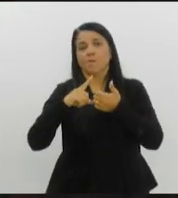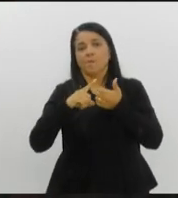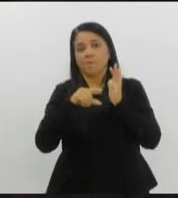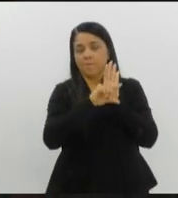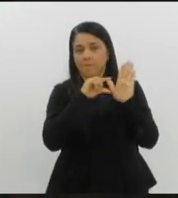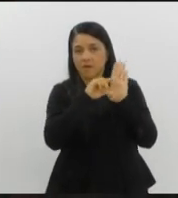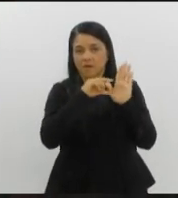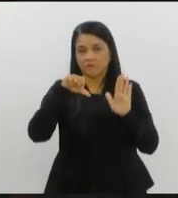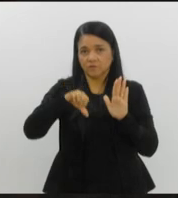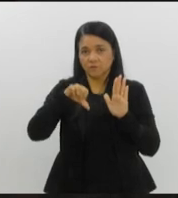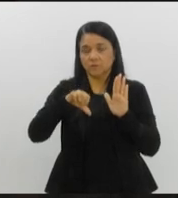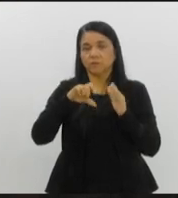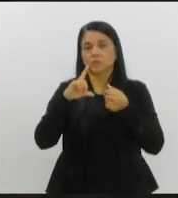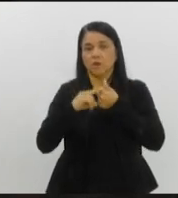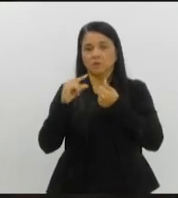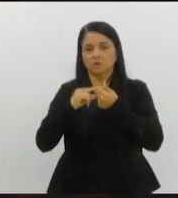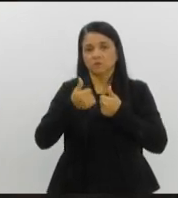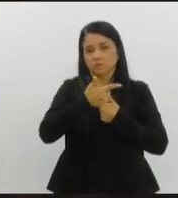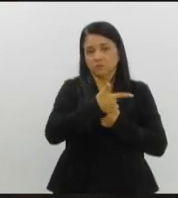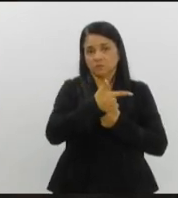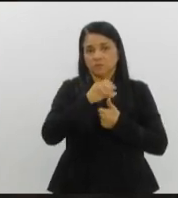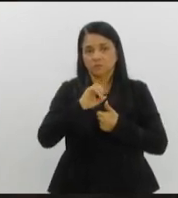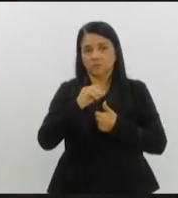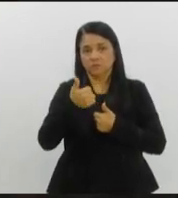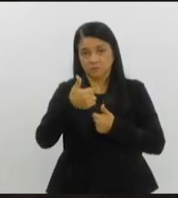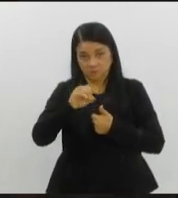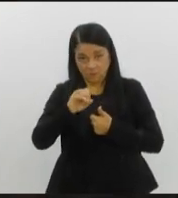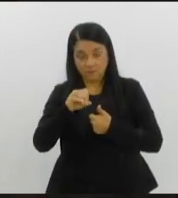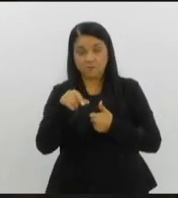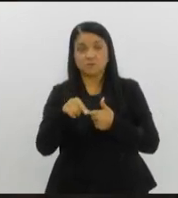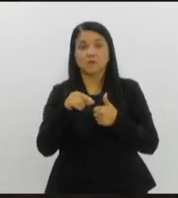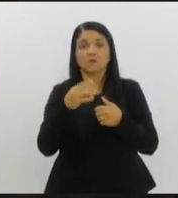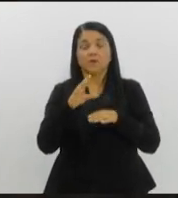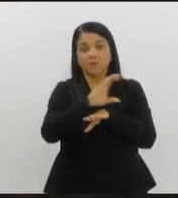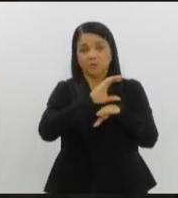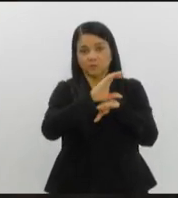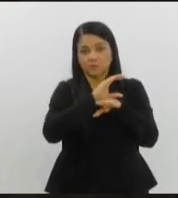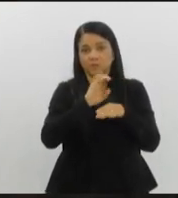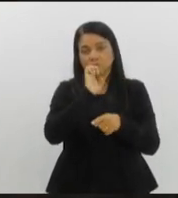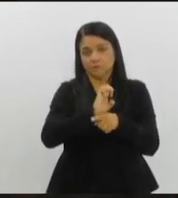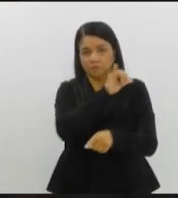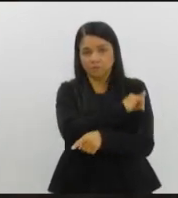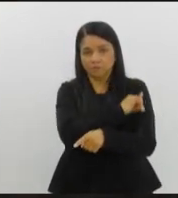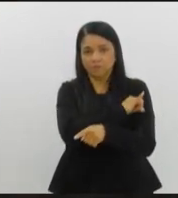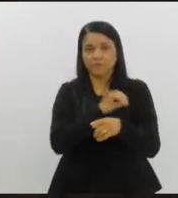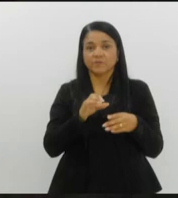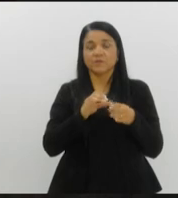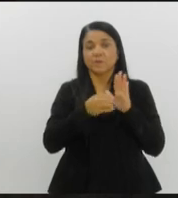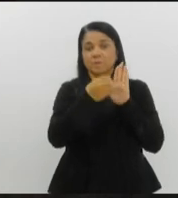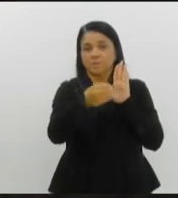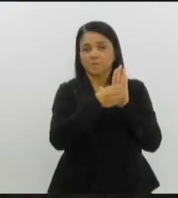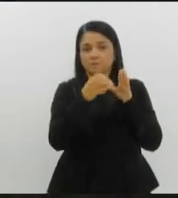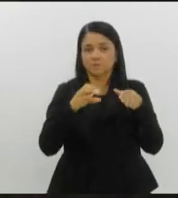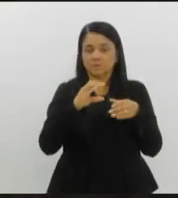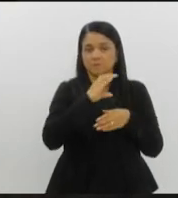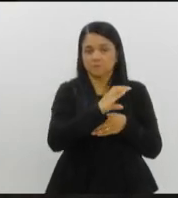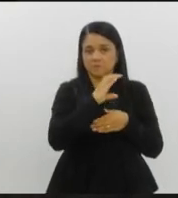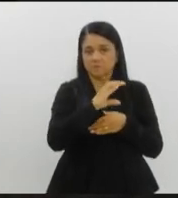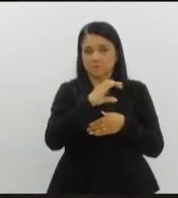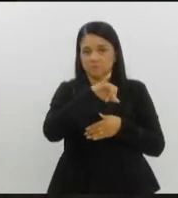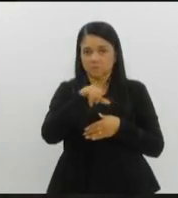artigo 210 da Constituição do Estado do Rio de Janeiro. Pareceres das comissões Constituição e Justiça